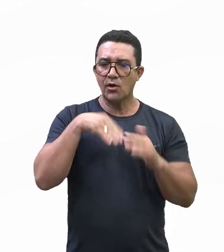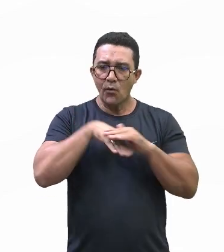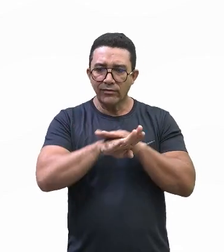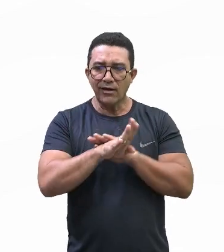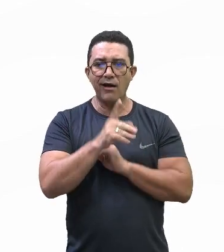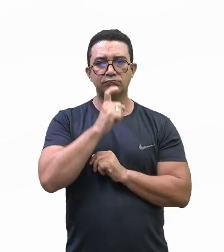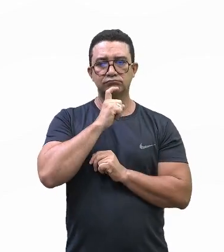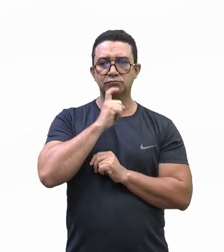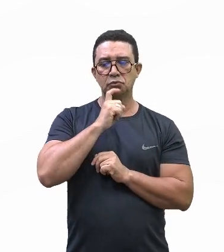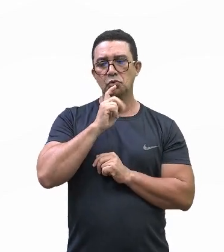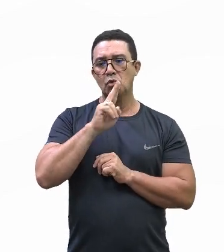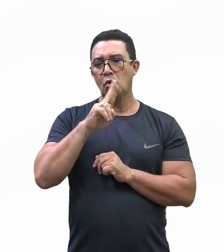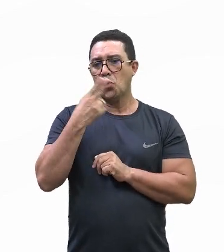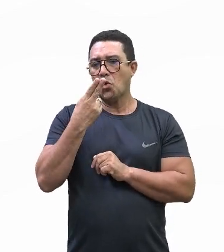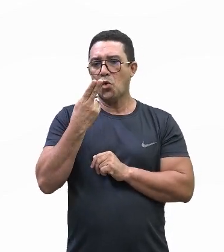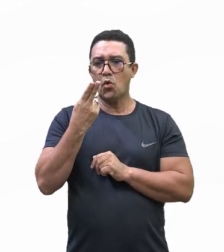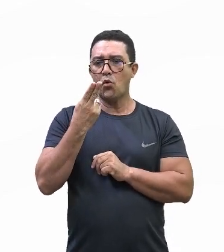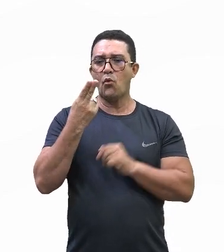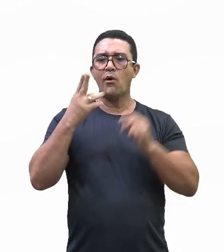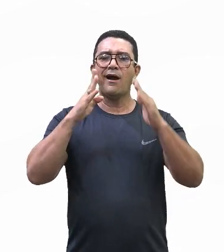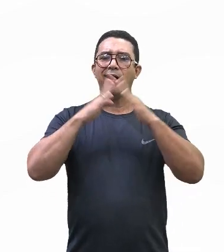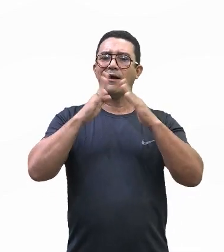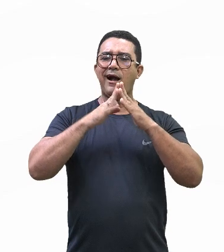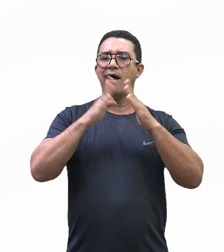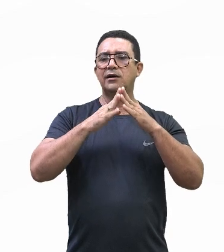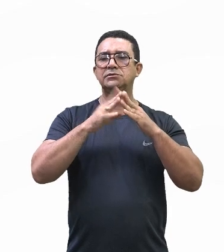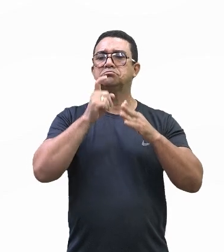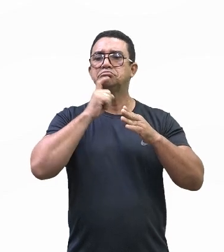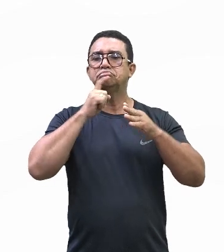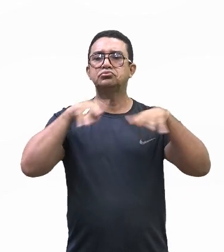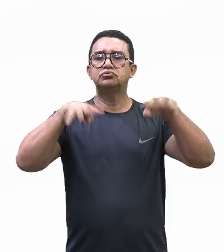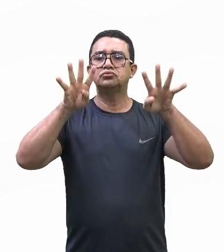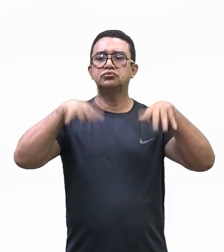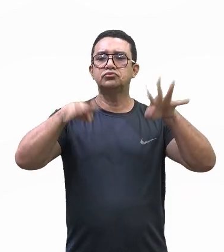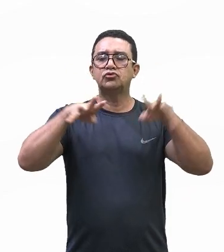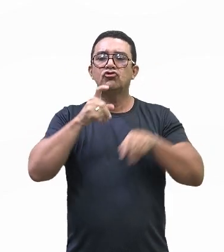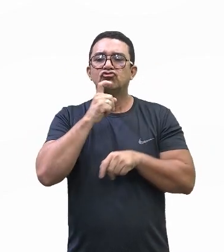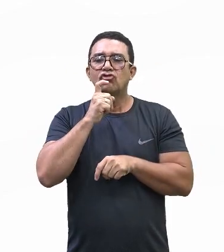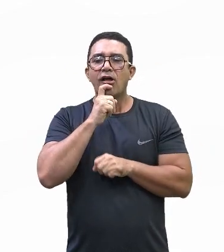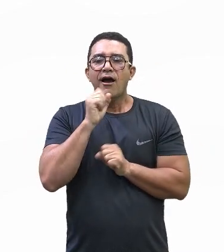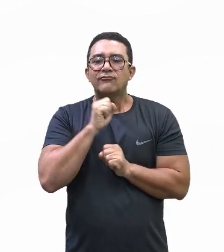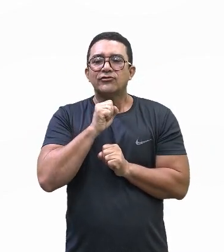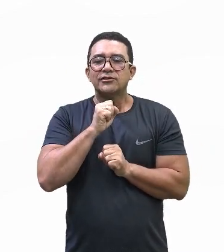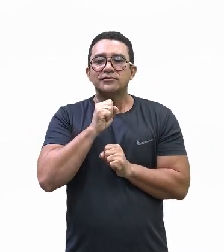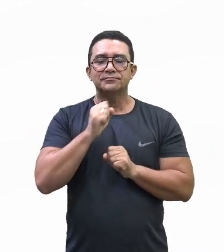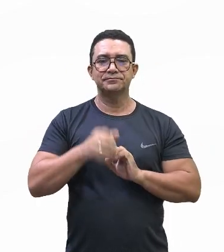então um ar-condicionado, deixar a casa refrigerada.